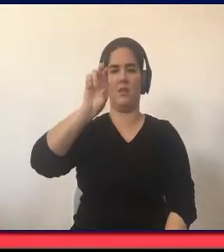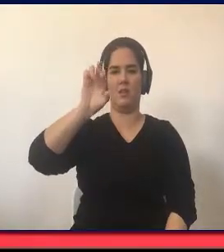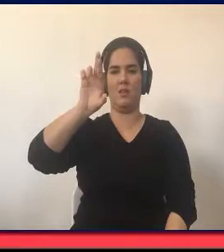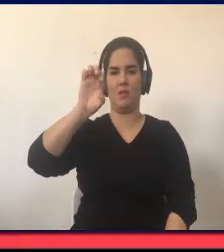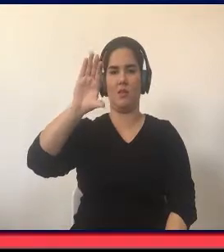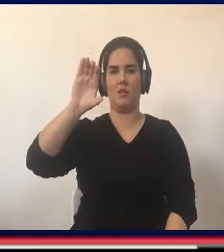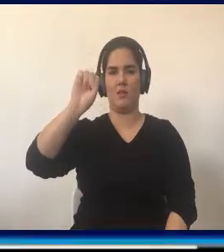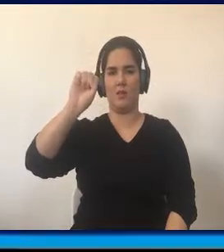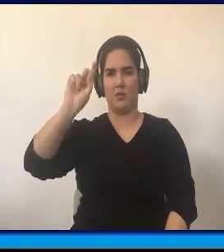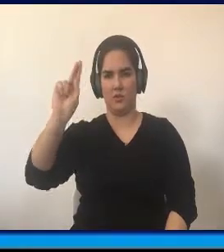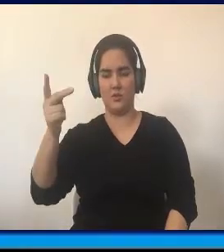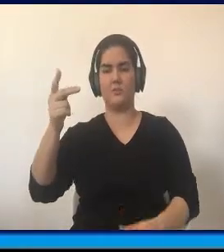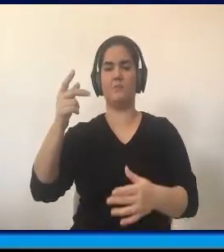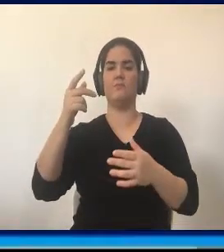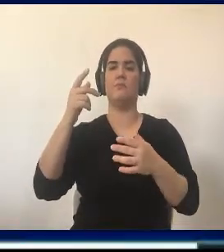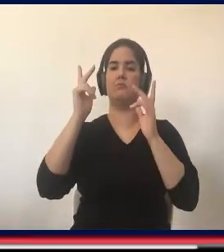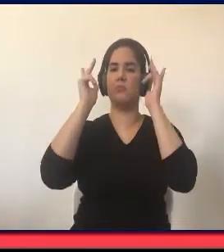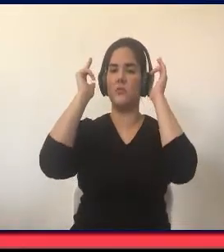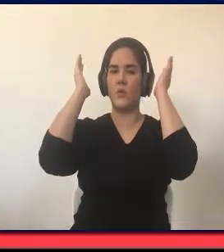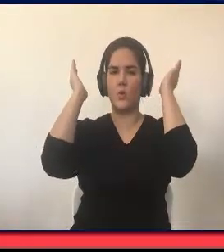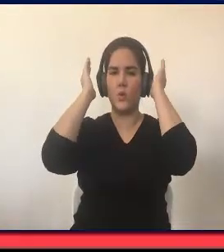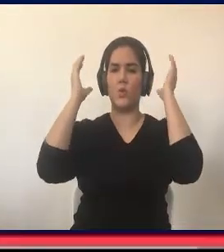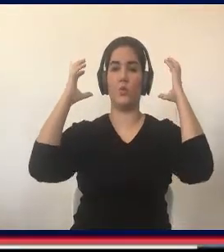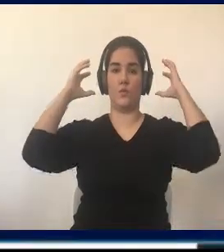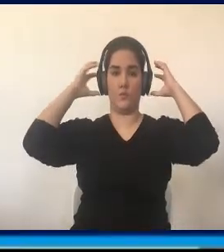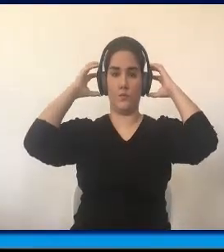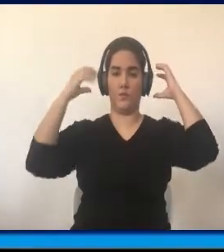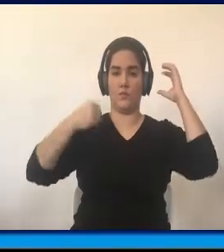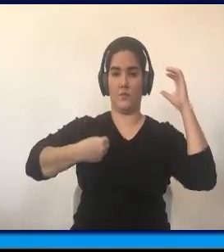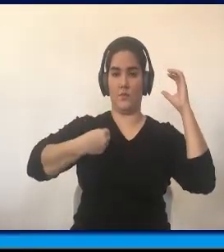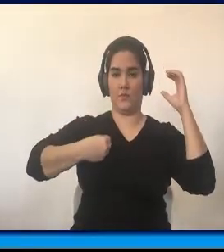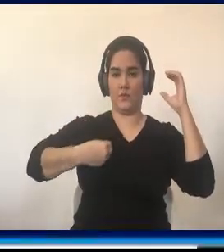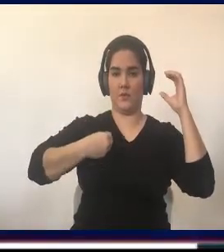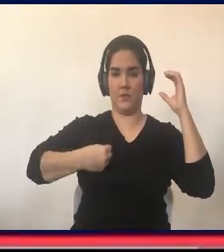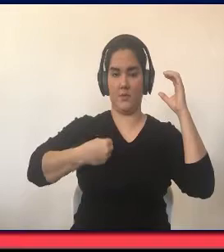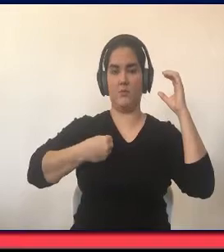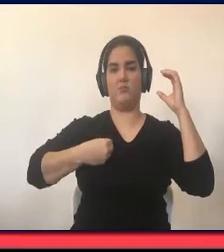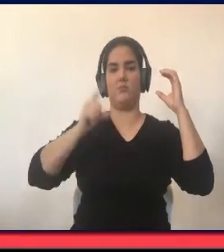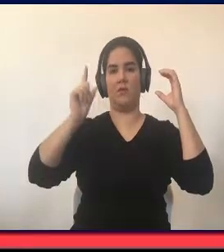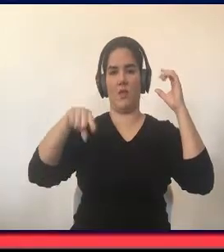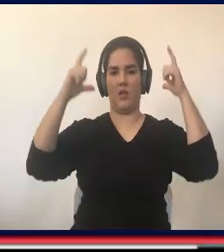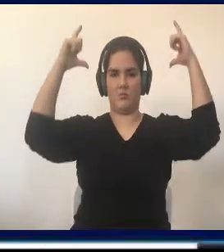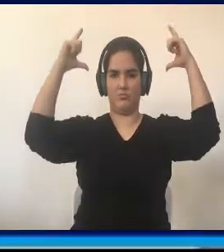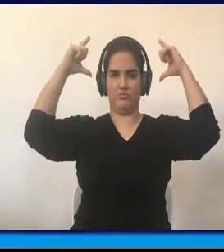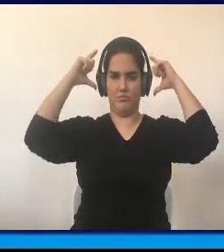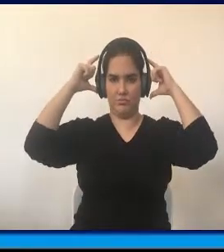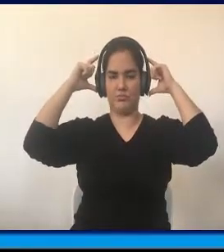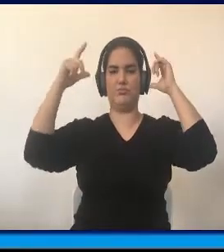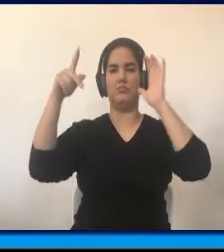castanhos curtos, estou de fone de ouvido o estilo headset que pega por cima da cabeça. Sou